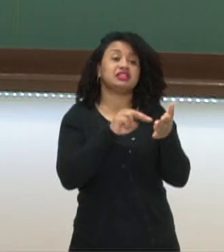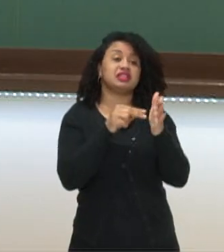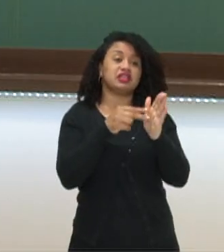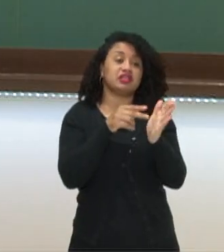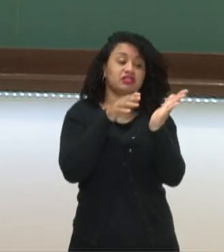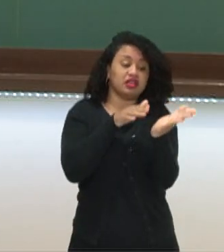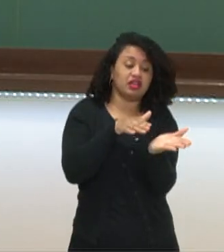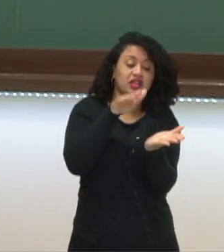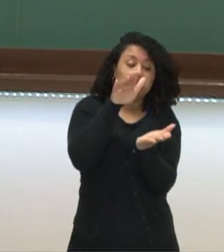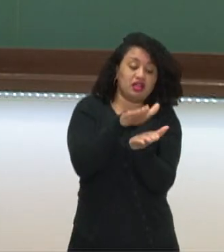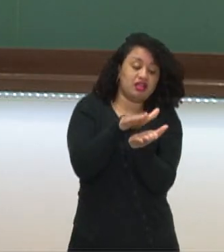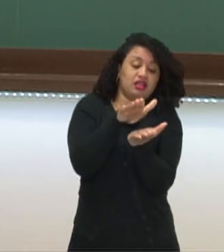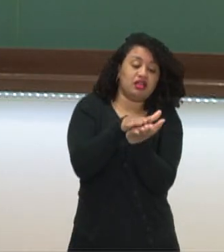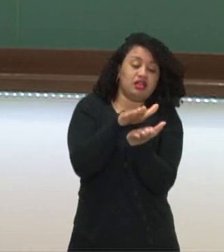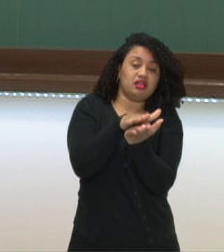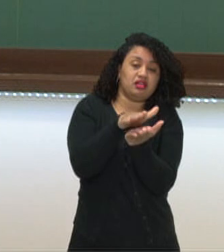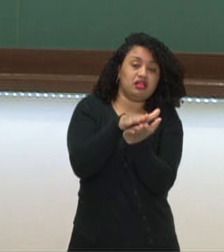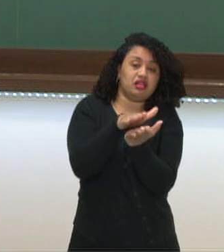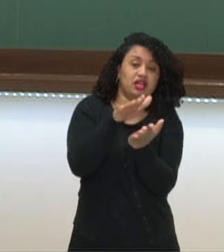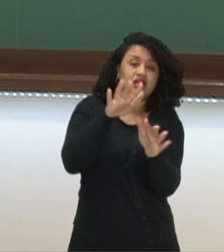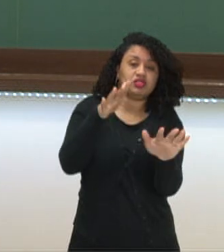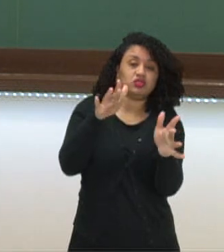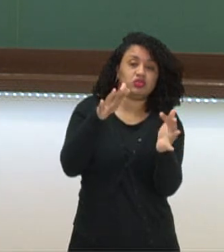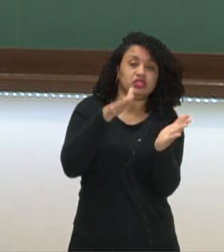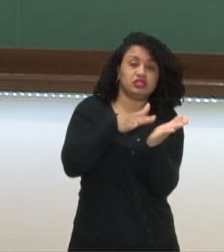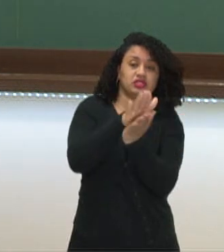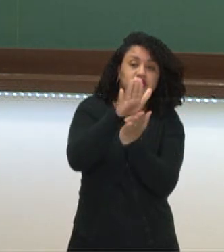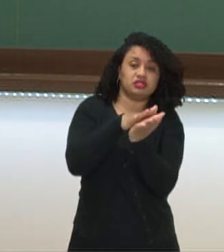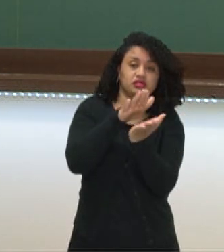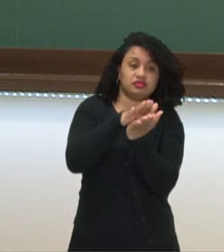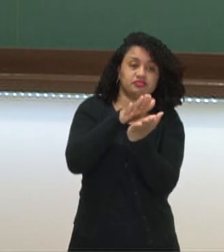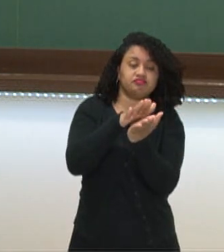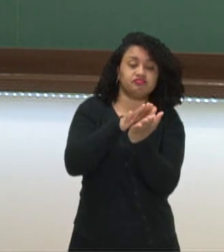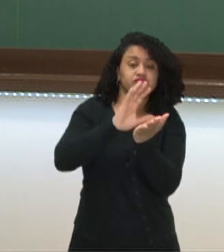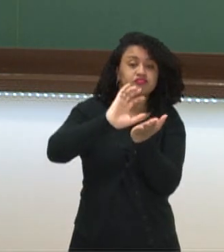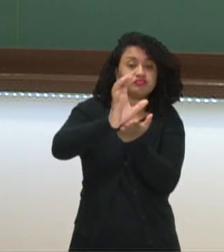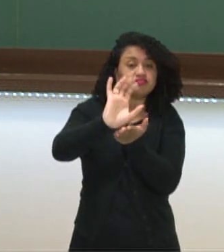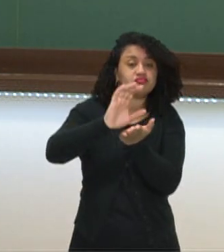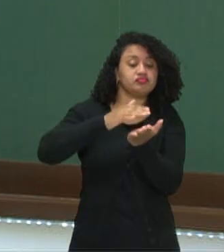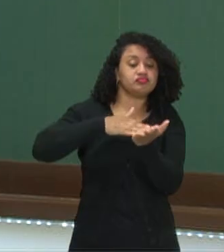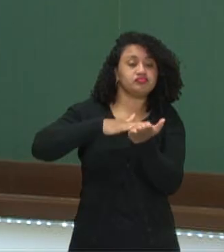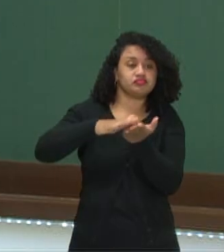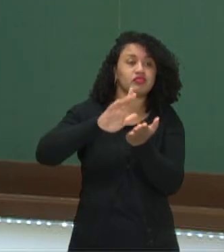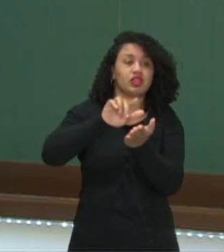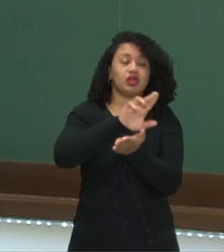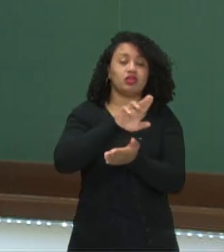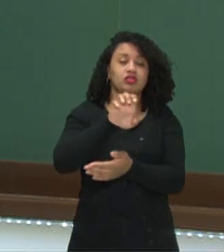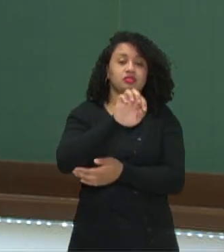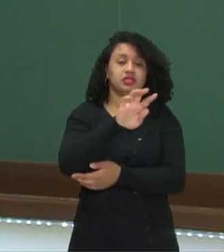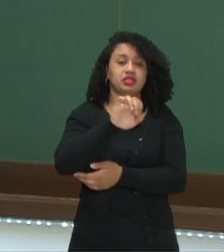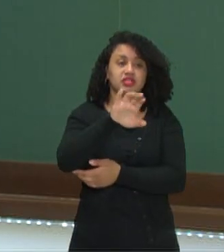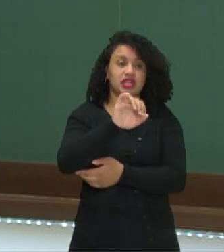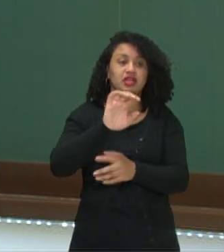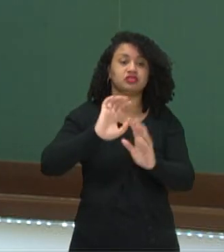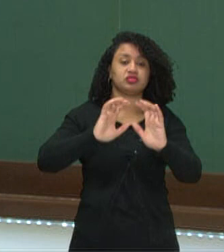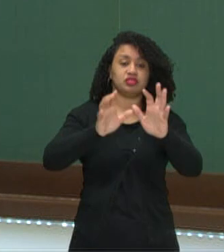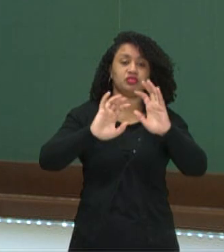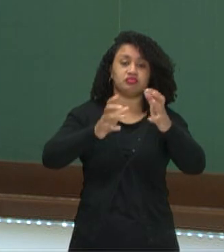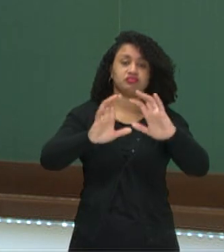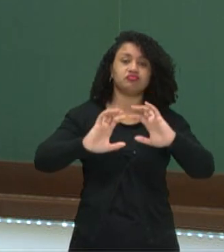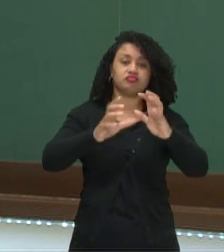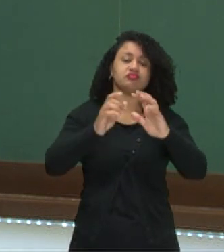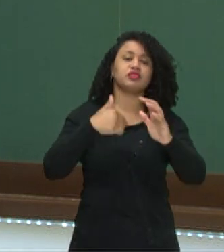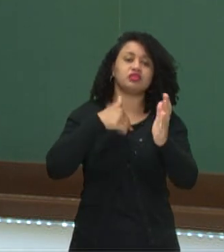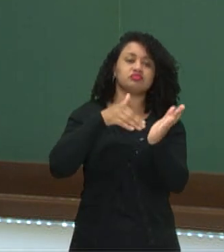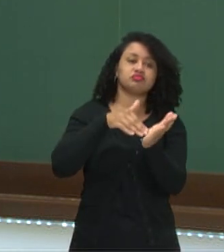as superfícies. Ok? Então, esse coeficiente a gente chama de estático, ou seja, um pneu girando, rolando